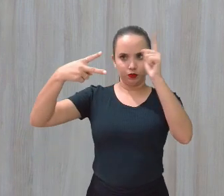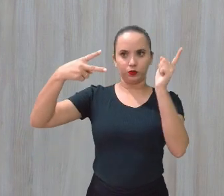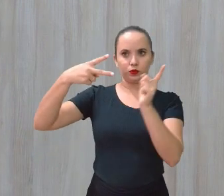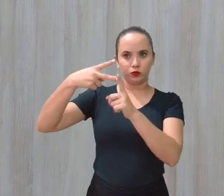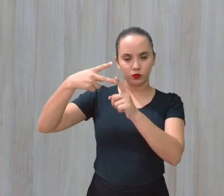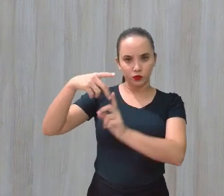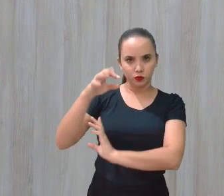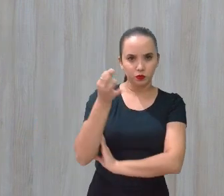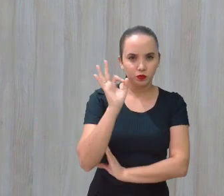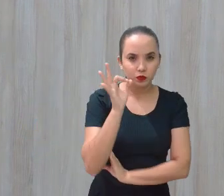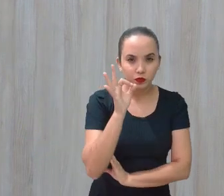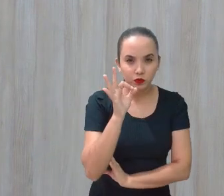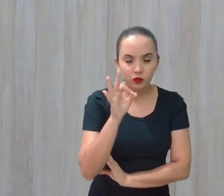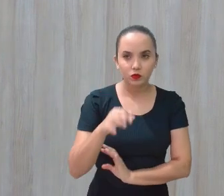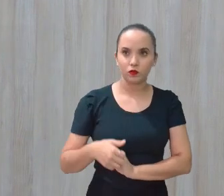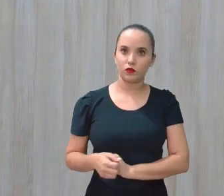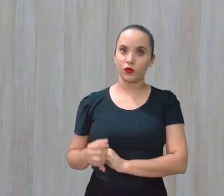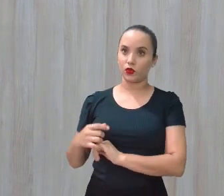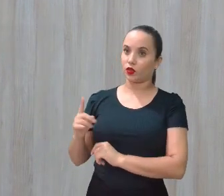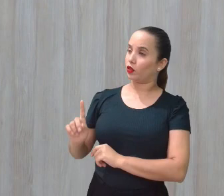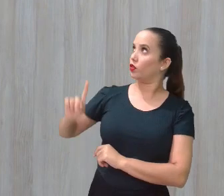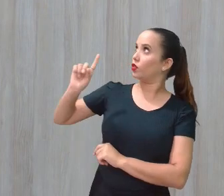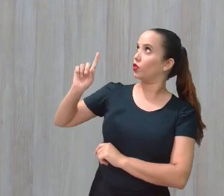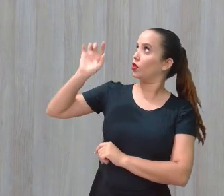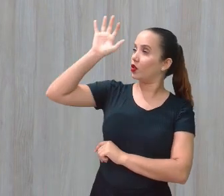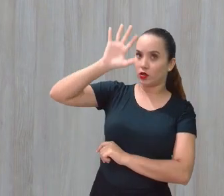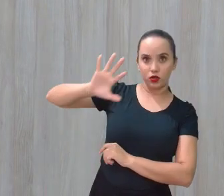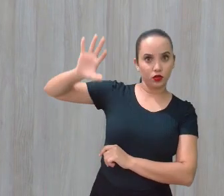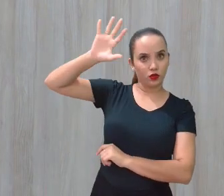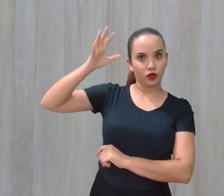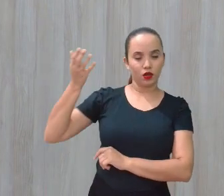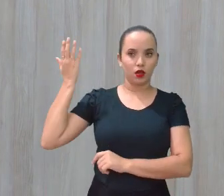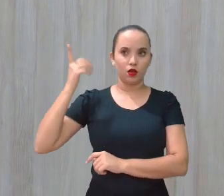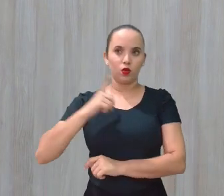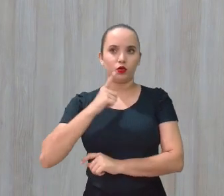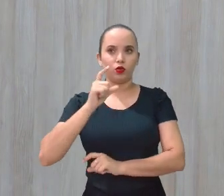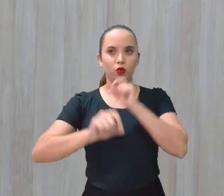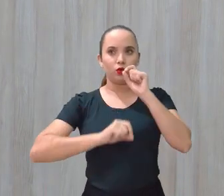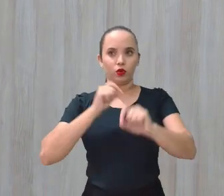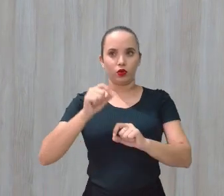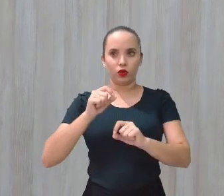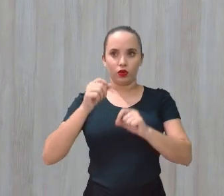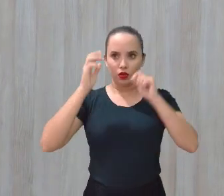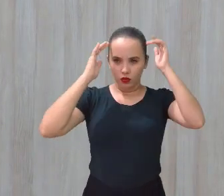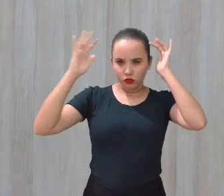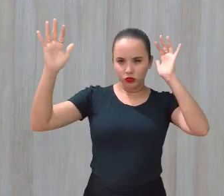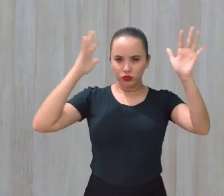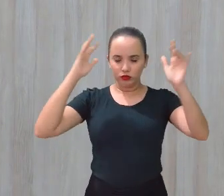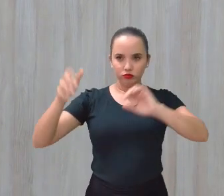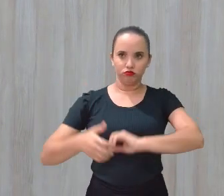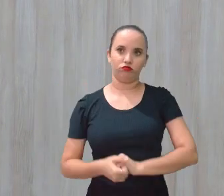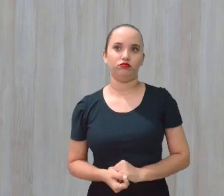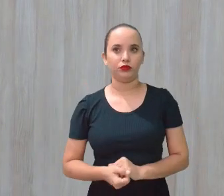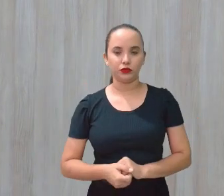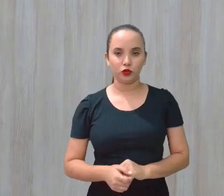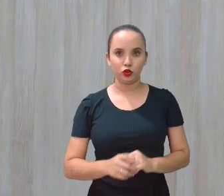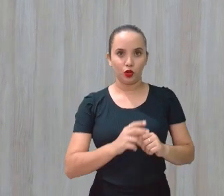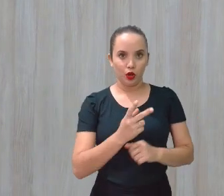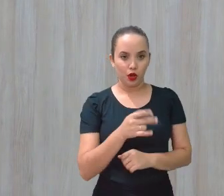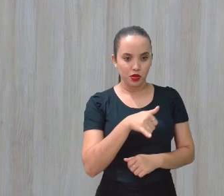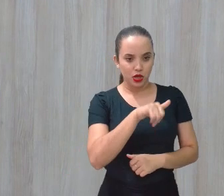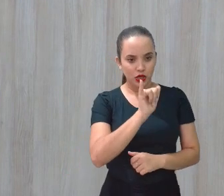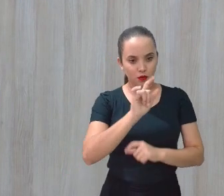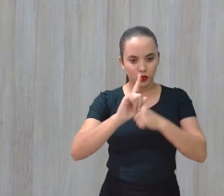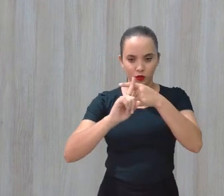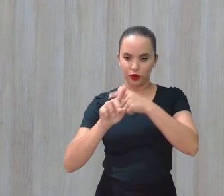um sistema de equações. Nesse sistema aqui, eu tenho o seguinte, imagina, a letra y mais a letra